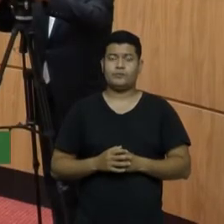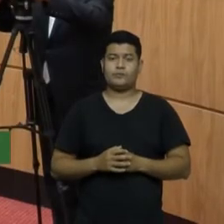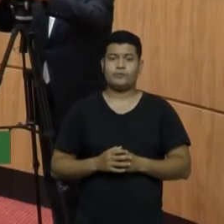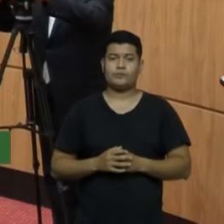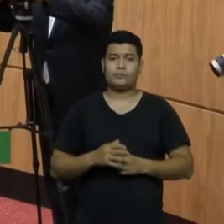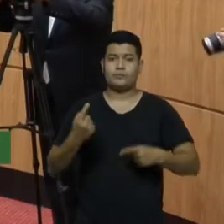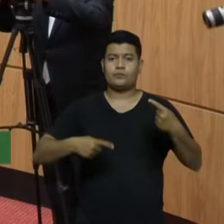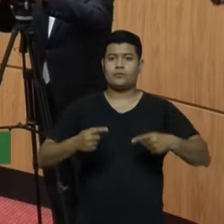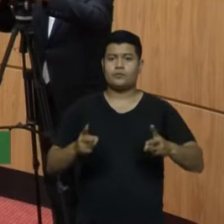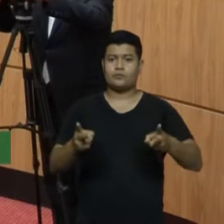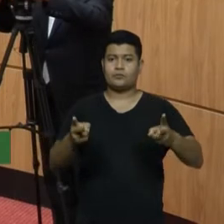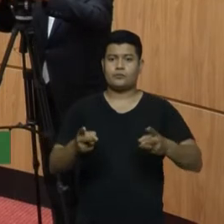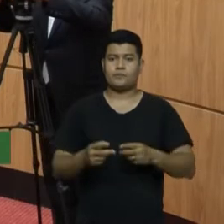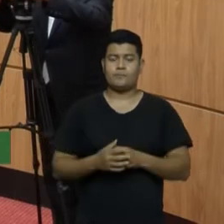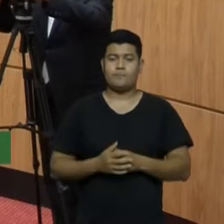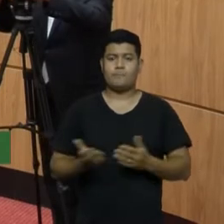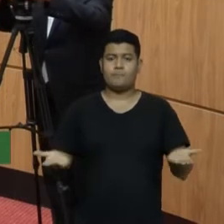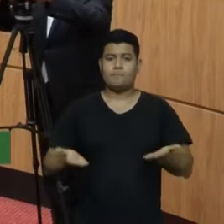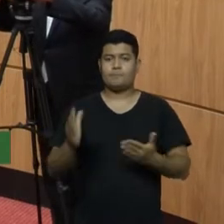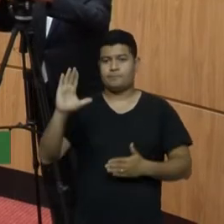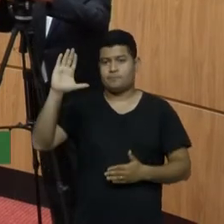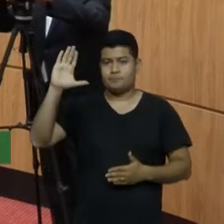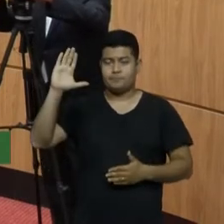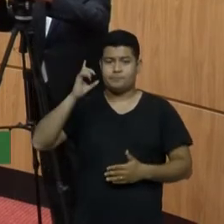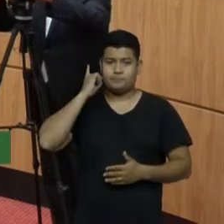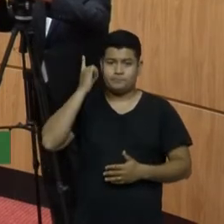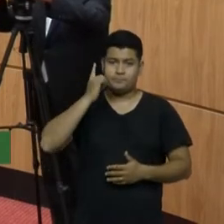Continua em discussão.